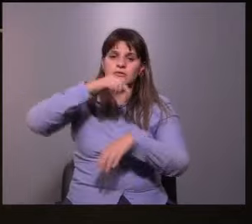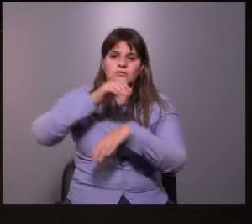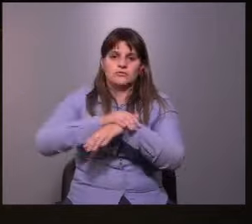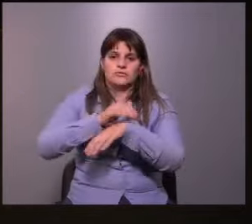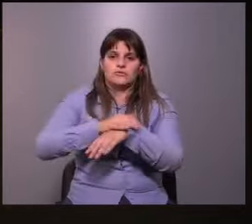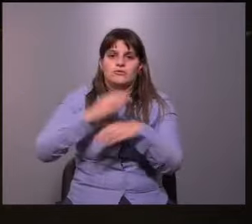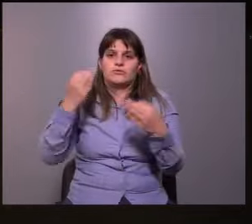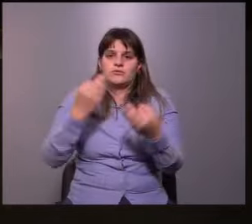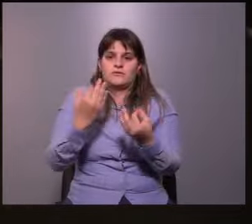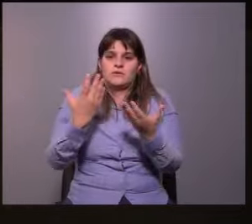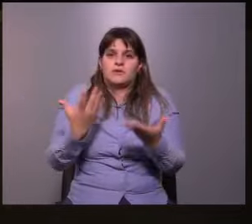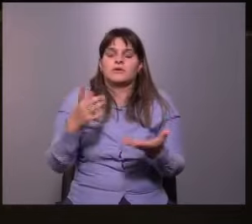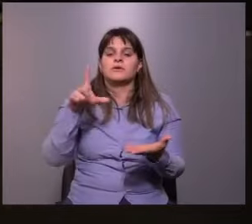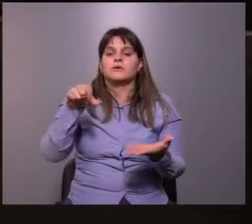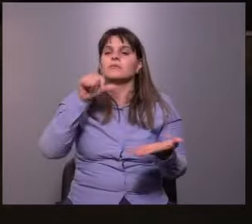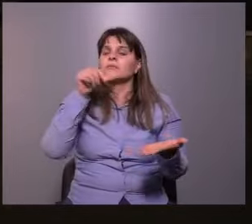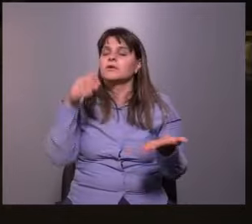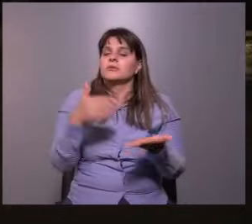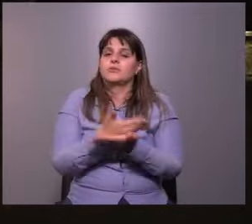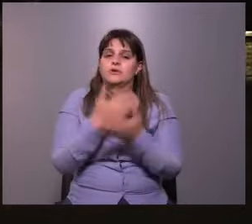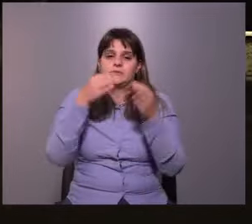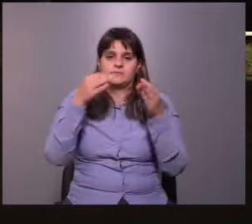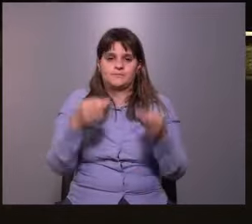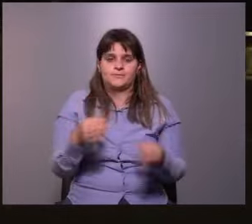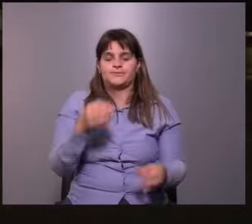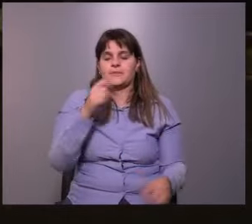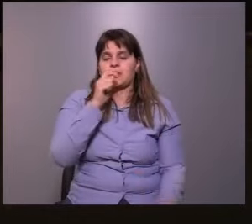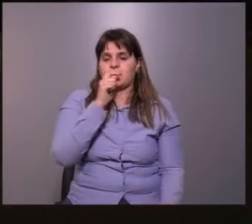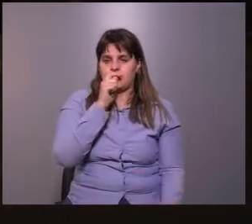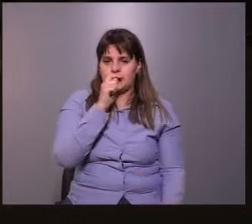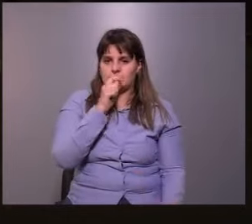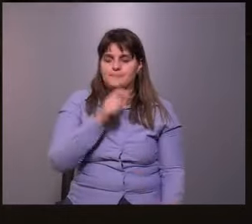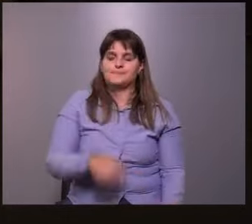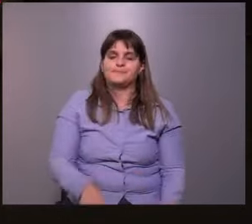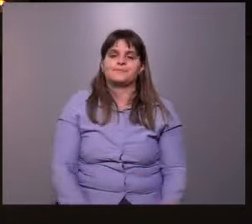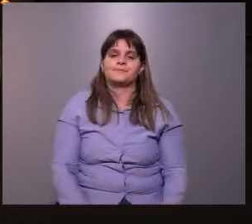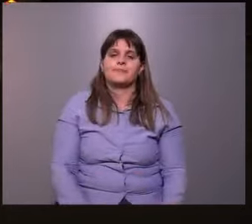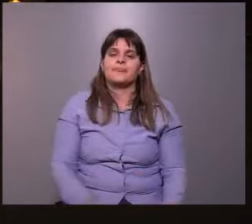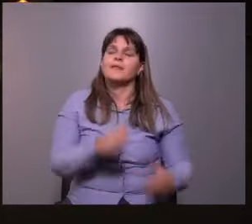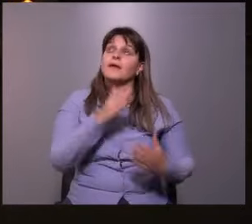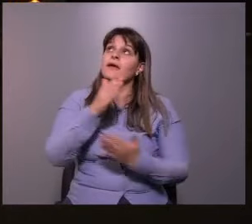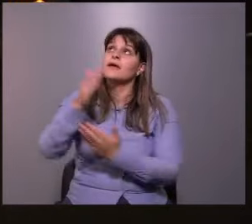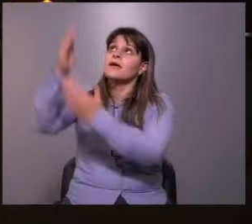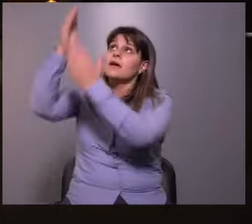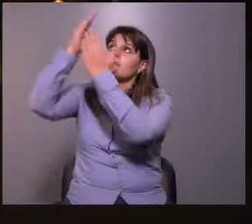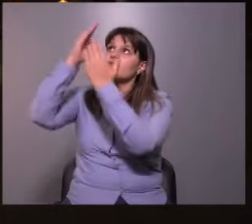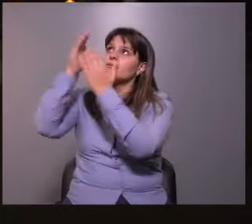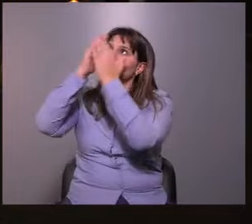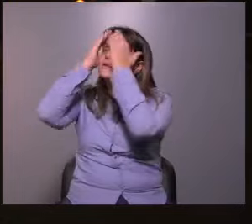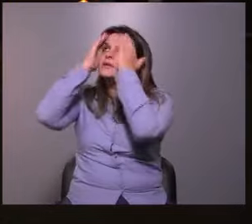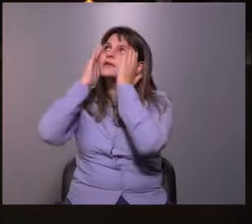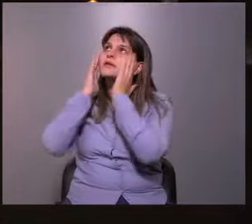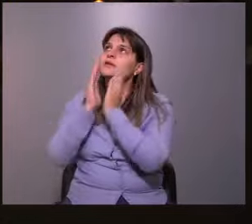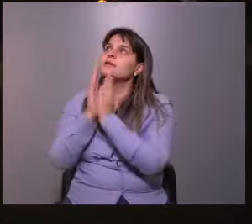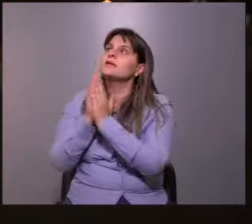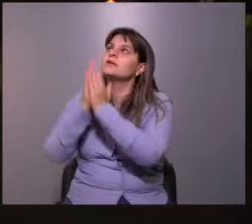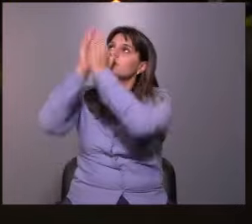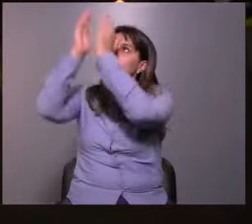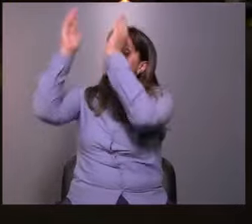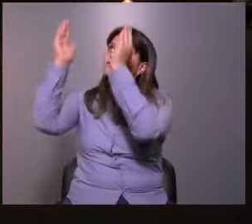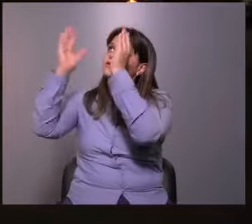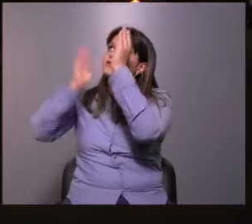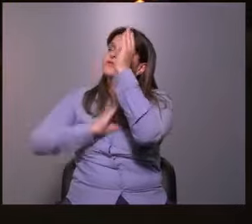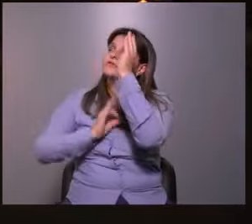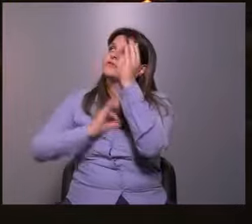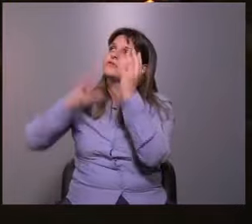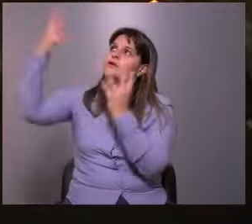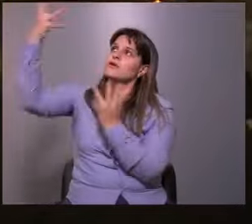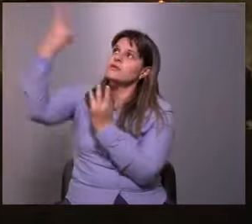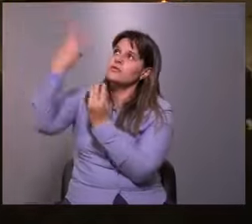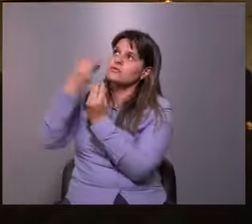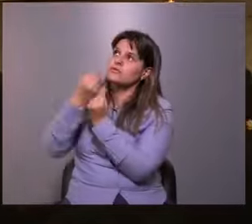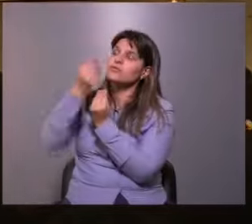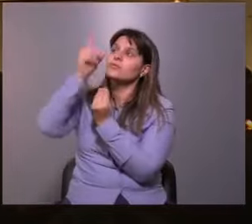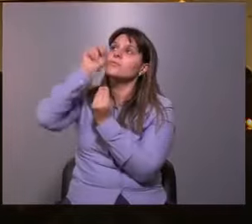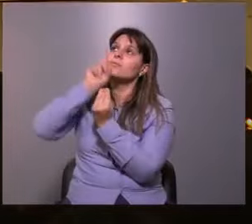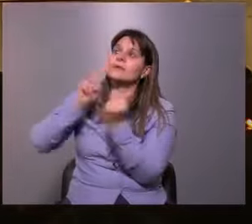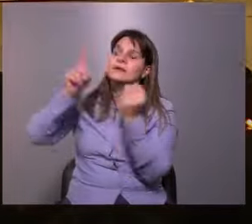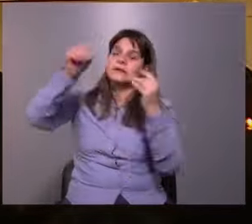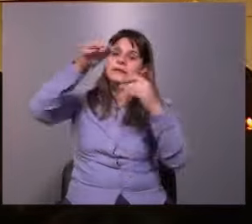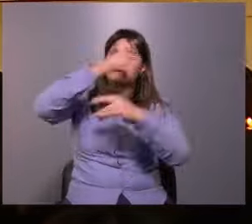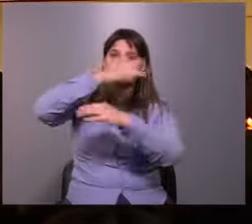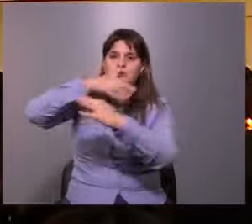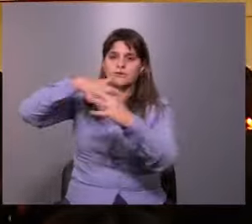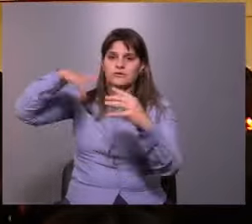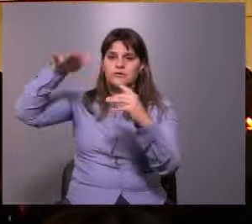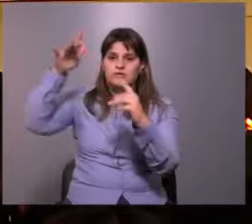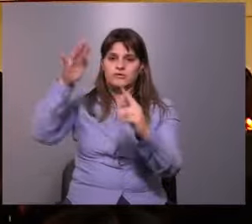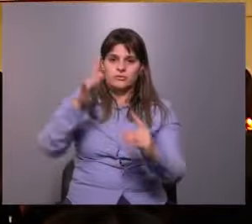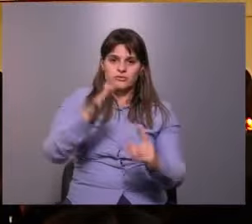Ave Maria, cheia de graça, o Senhor é convosco. Bendita sois vós entre as mulheres e bendito é o fruto do vosso